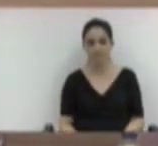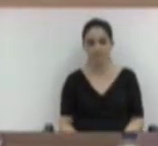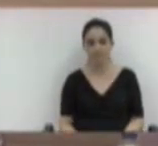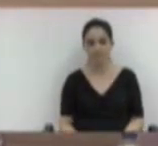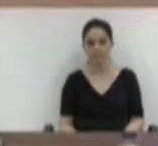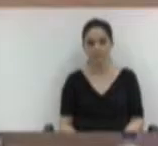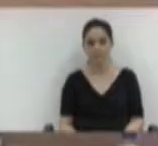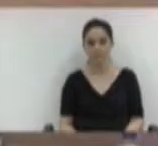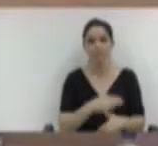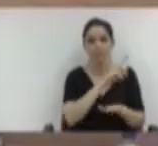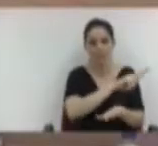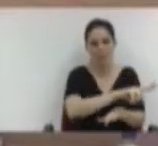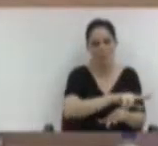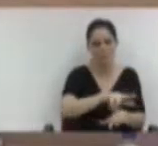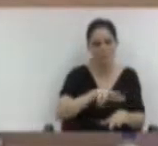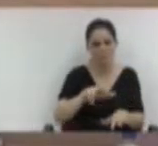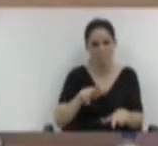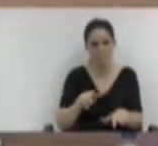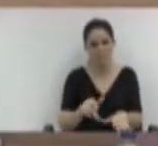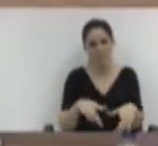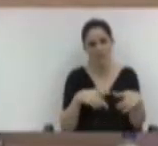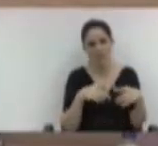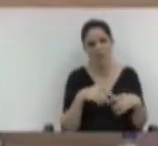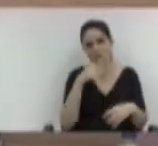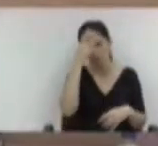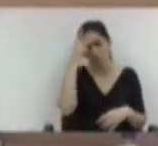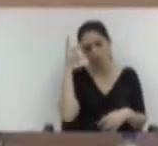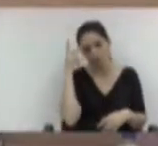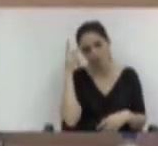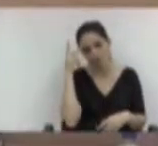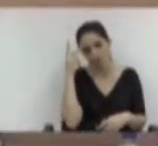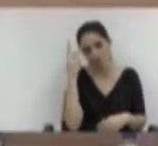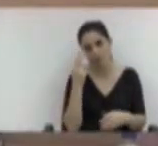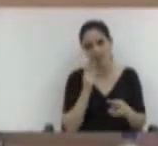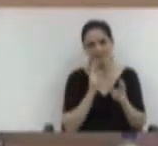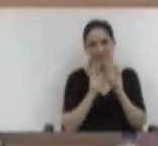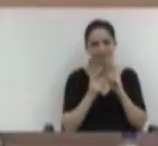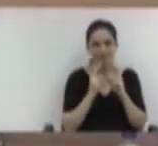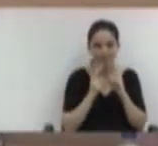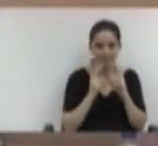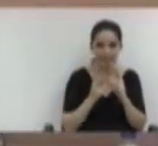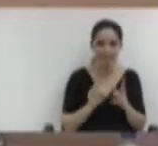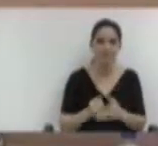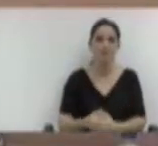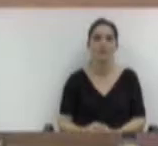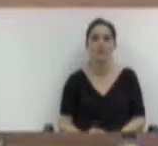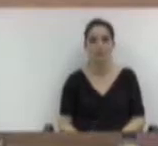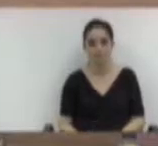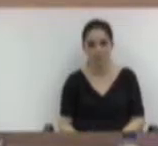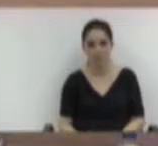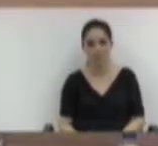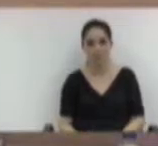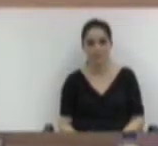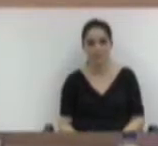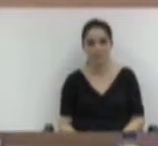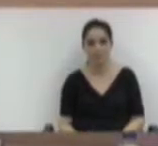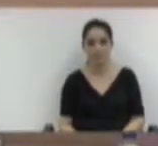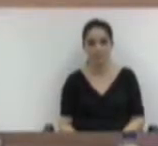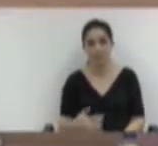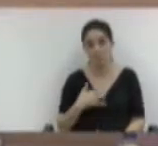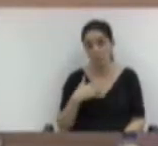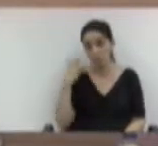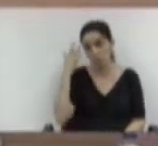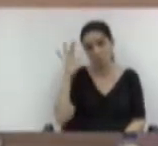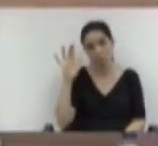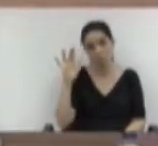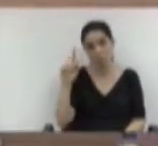mas diversos têm ligado, têm procurado meu gabinete para reclamar a situação lá. Não sei se os demais vereadores passaram pelo local,